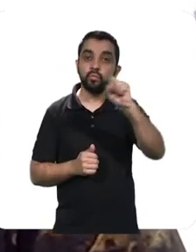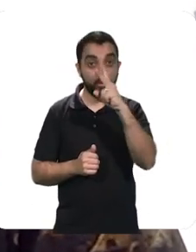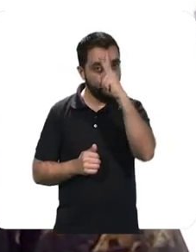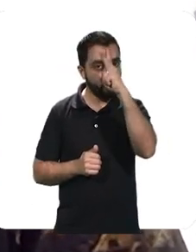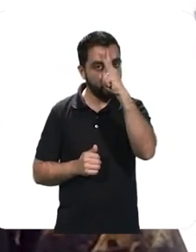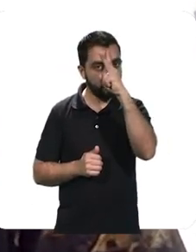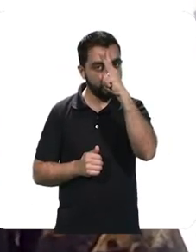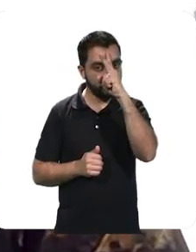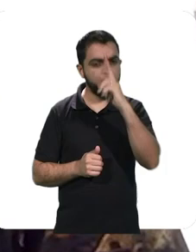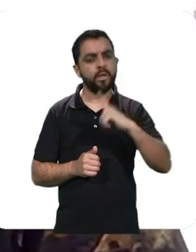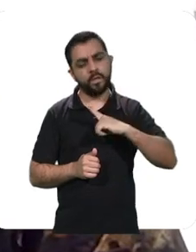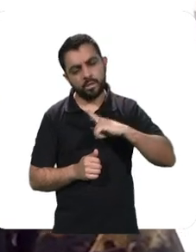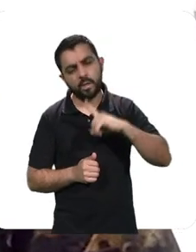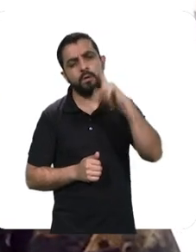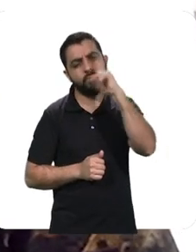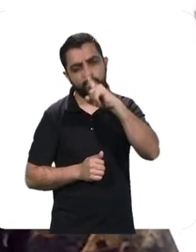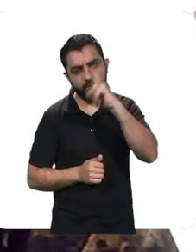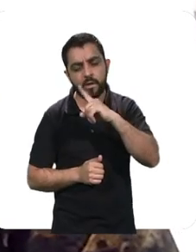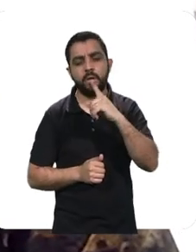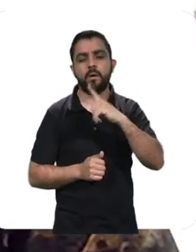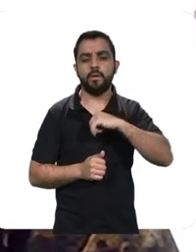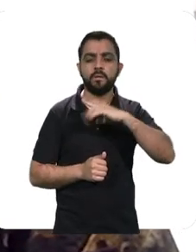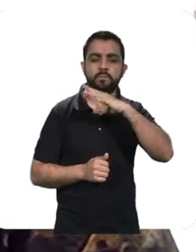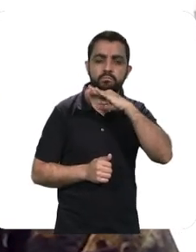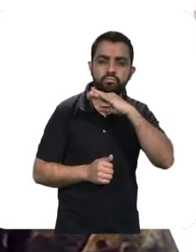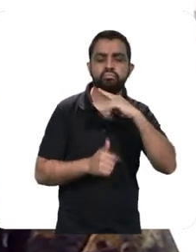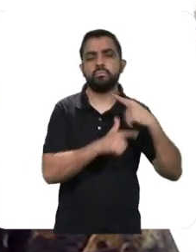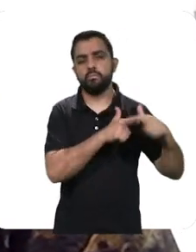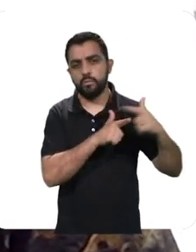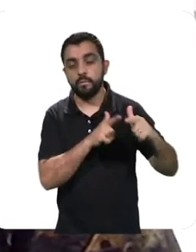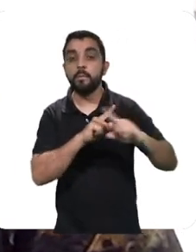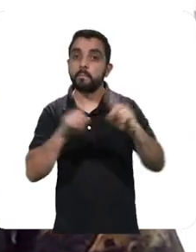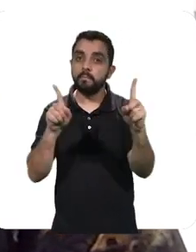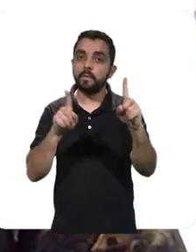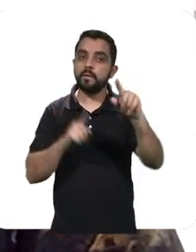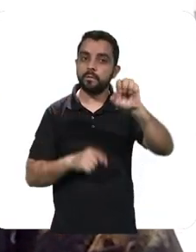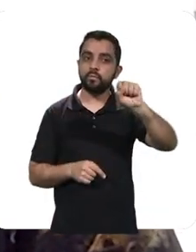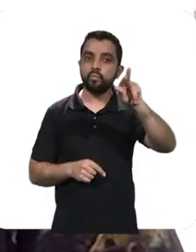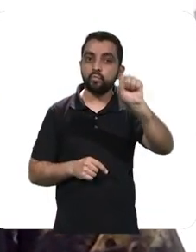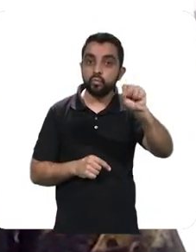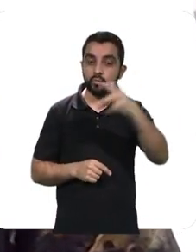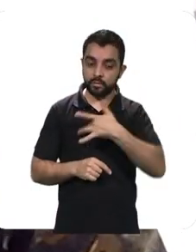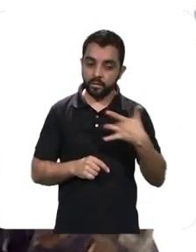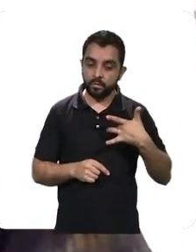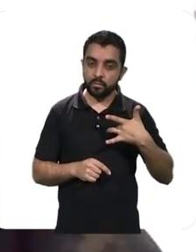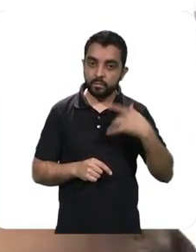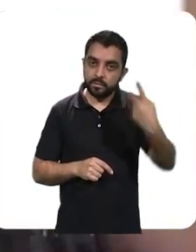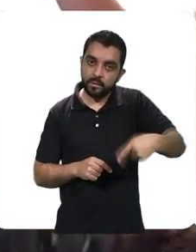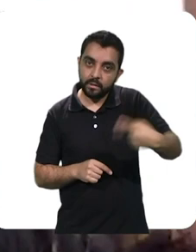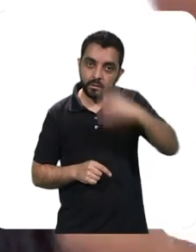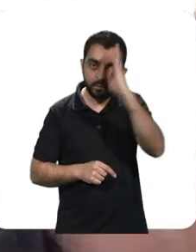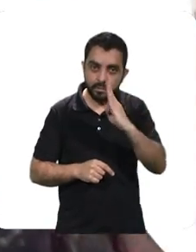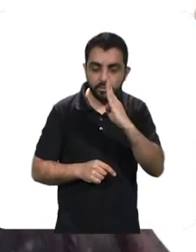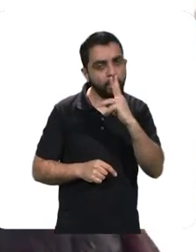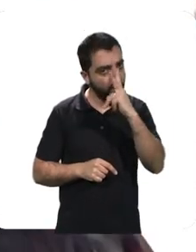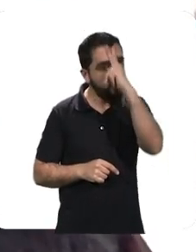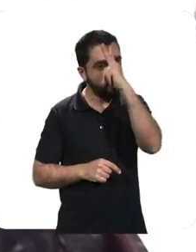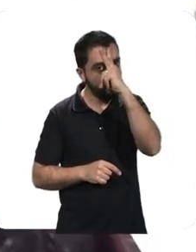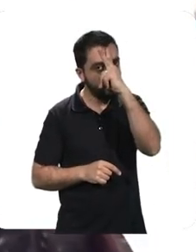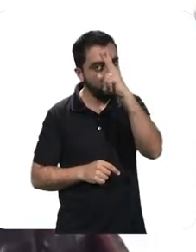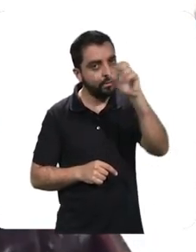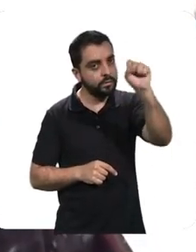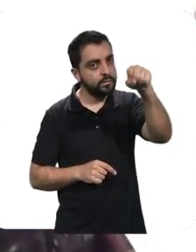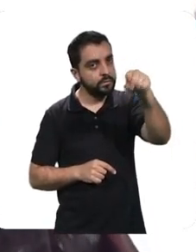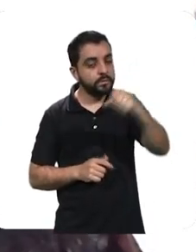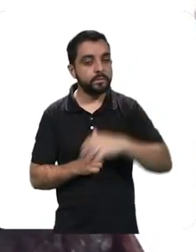forte, apesar de todos os problemas. A gente teve, para não ficar a ideia assim,